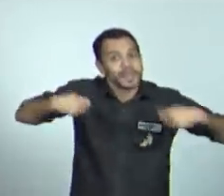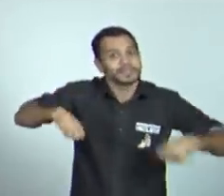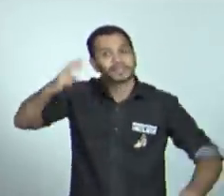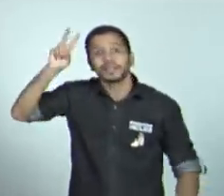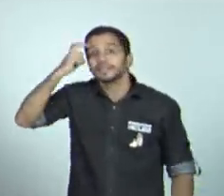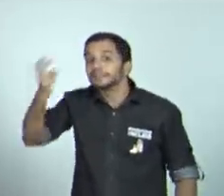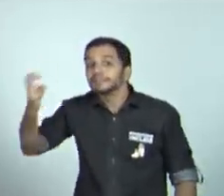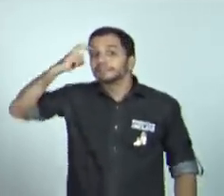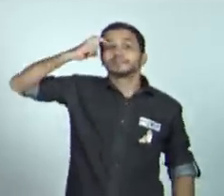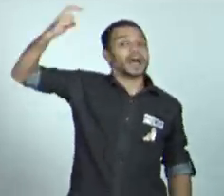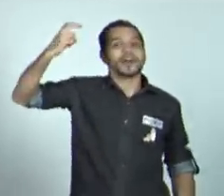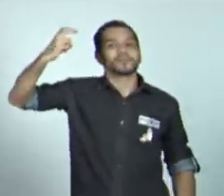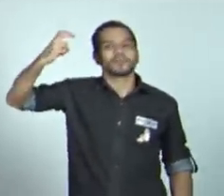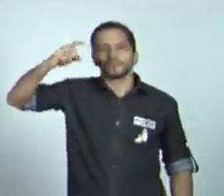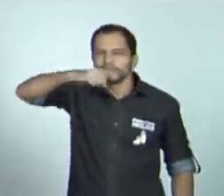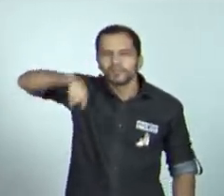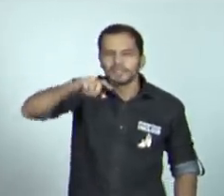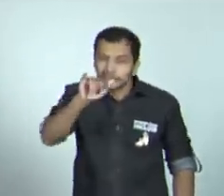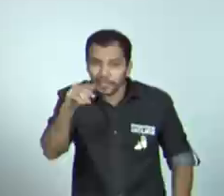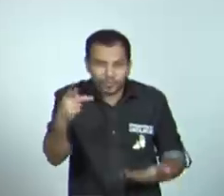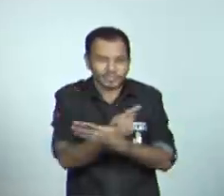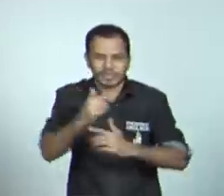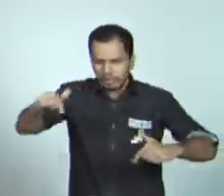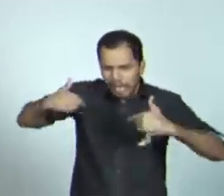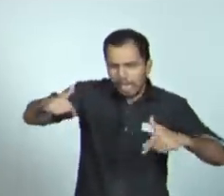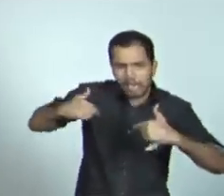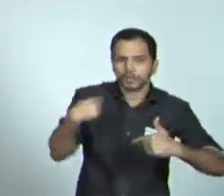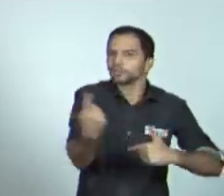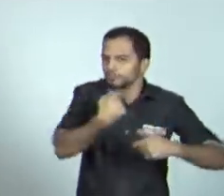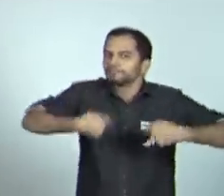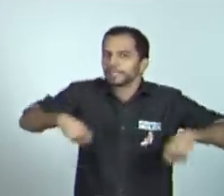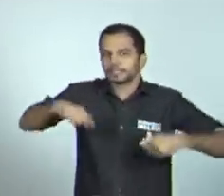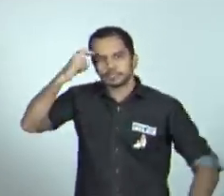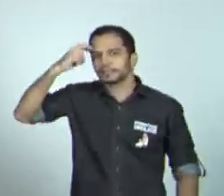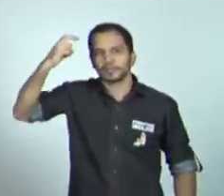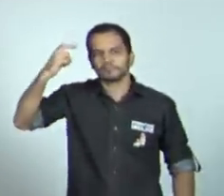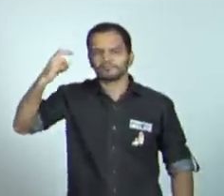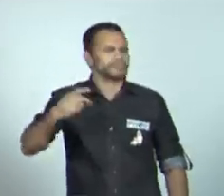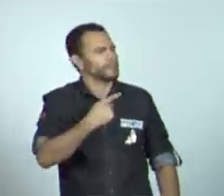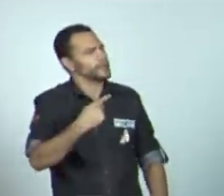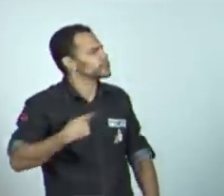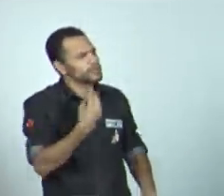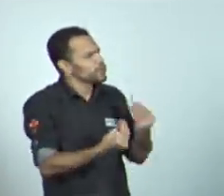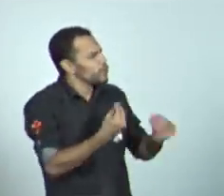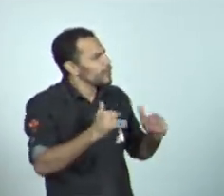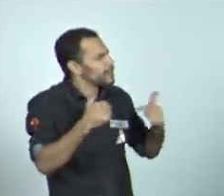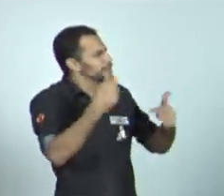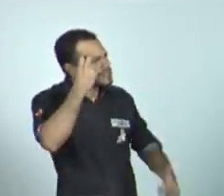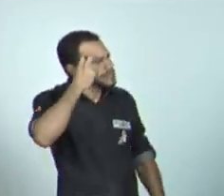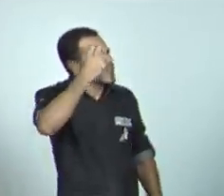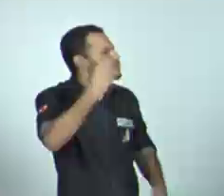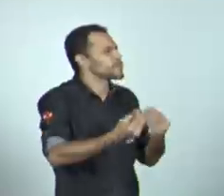seja sábio diante das ameaças pastor quais são as atitudes sábias diante das ameaças